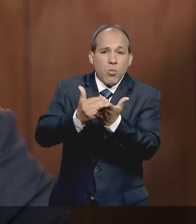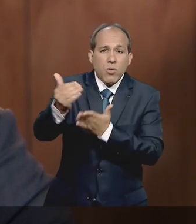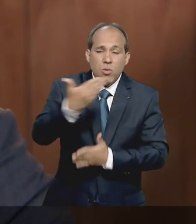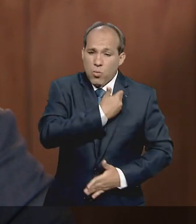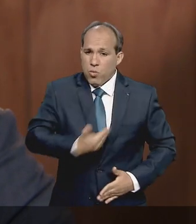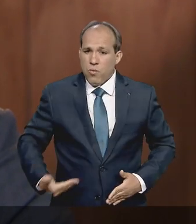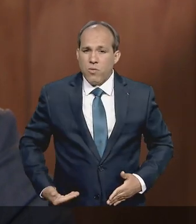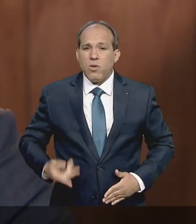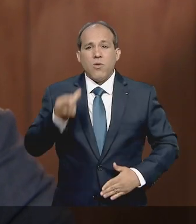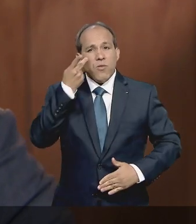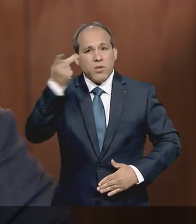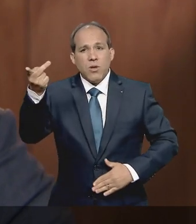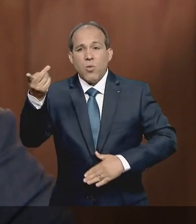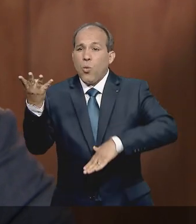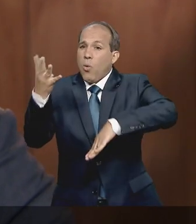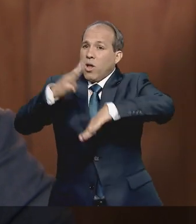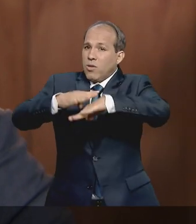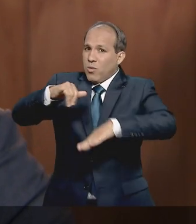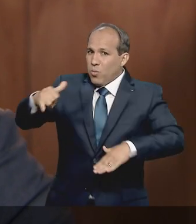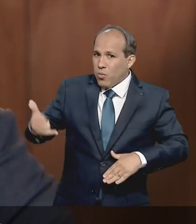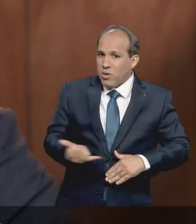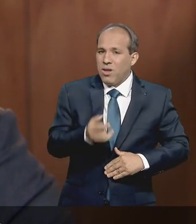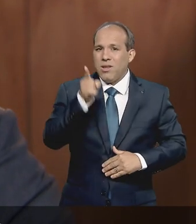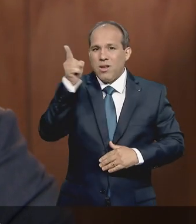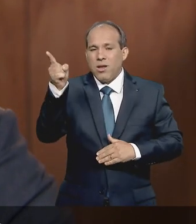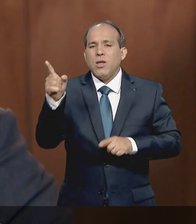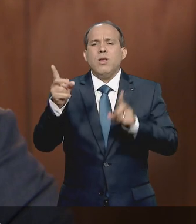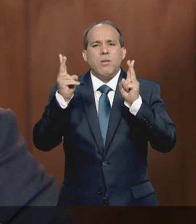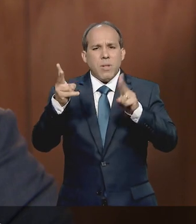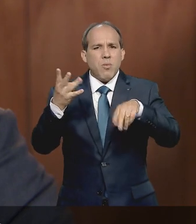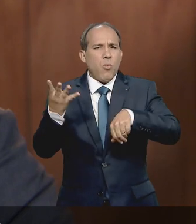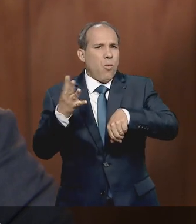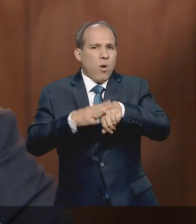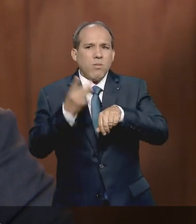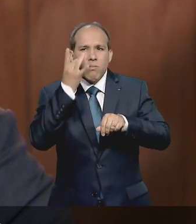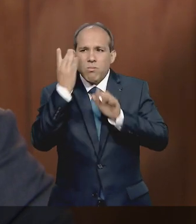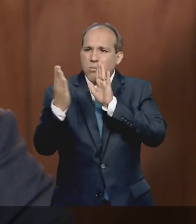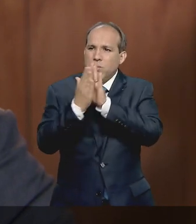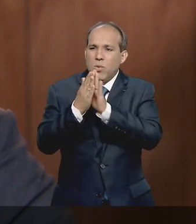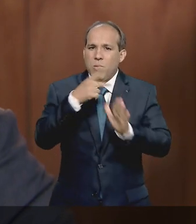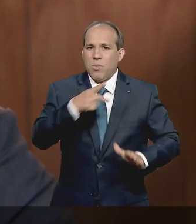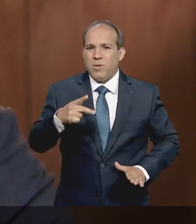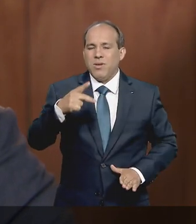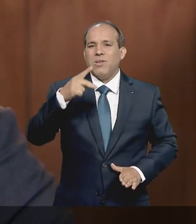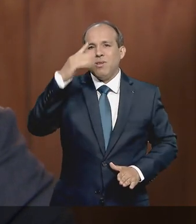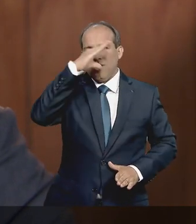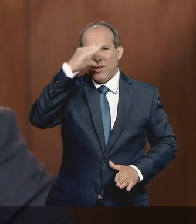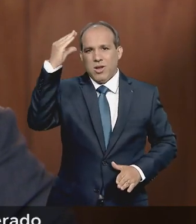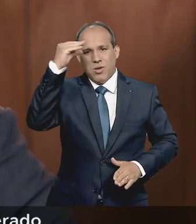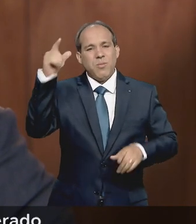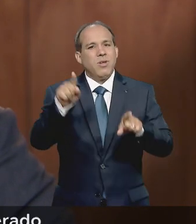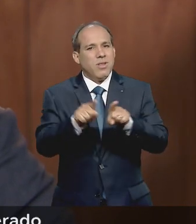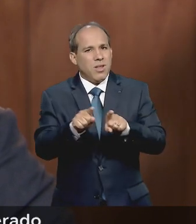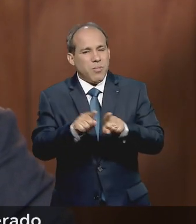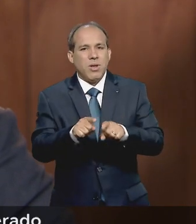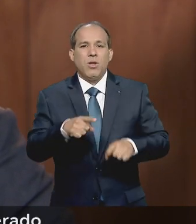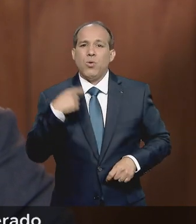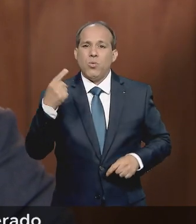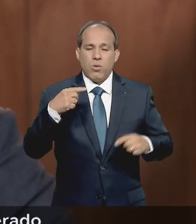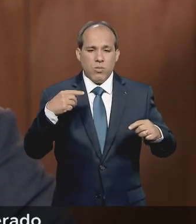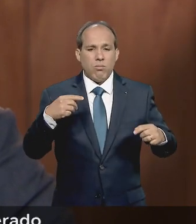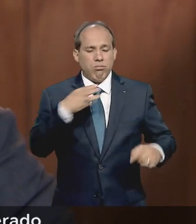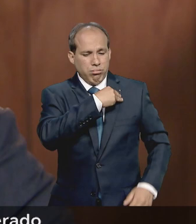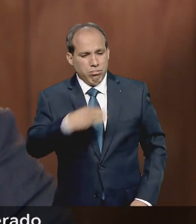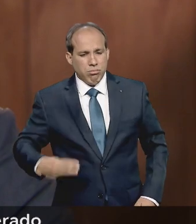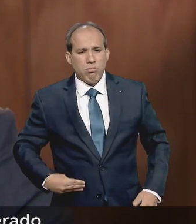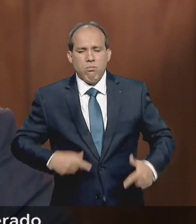início de meu governo visitou os Estados Unidos em quatro oportunidades e em todos os tive que o presidente trump Além disso nosso